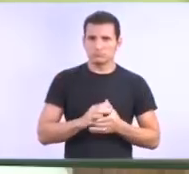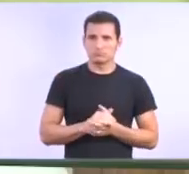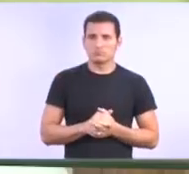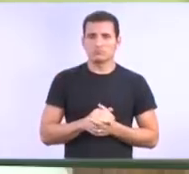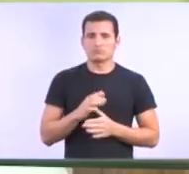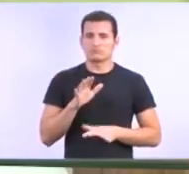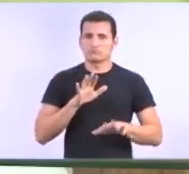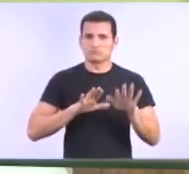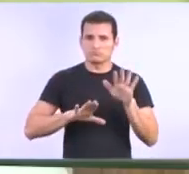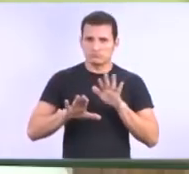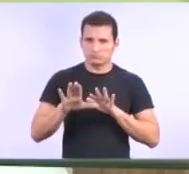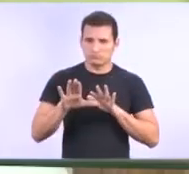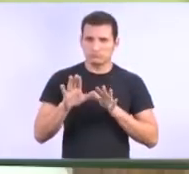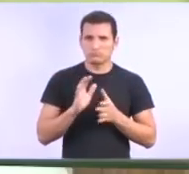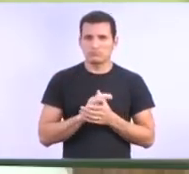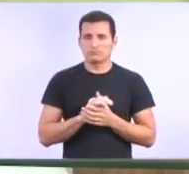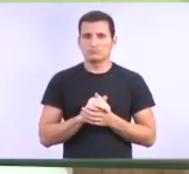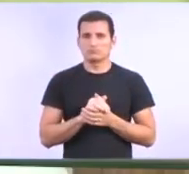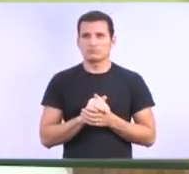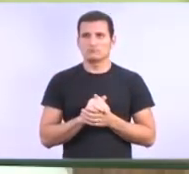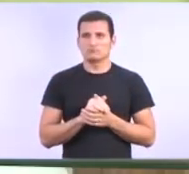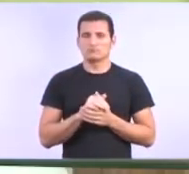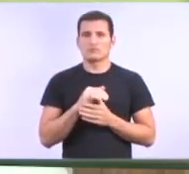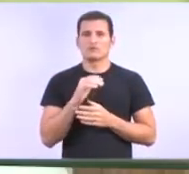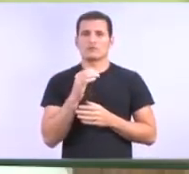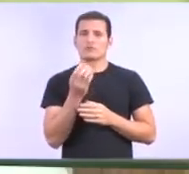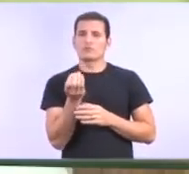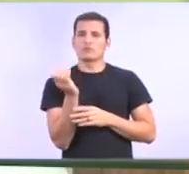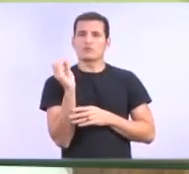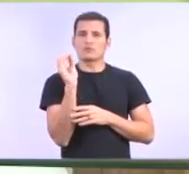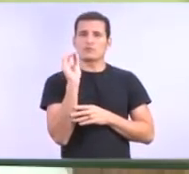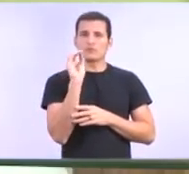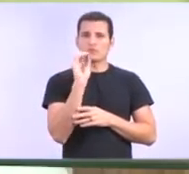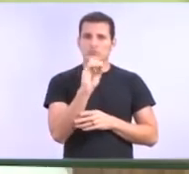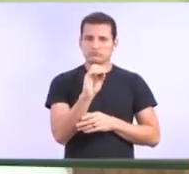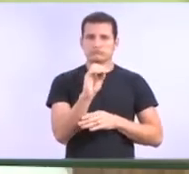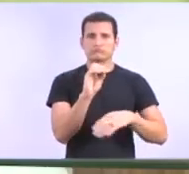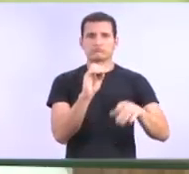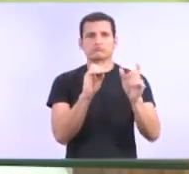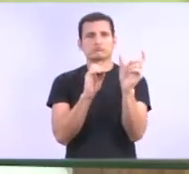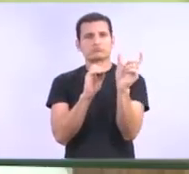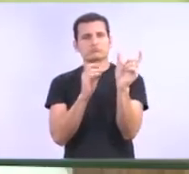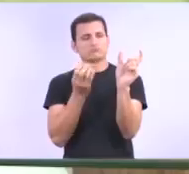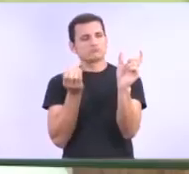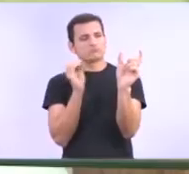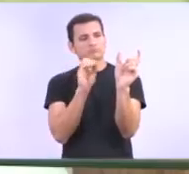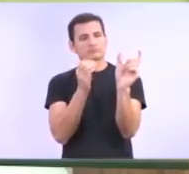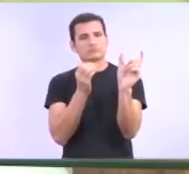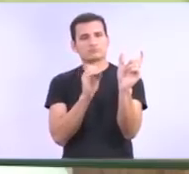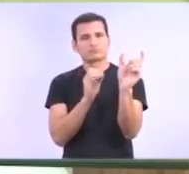tomar cuidado para não colocar características em uma classe